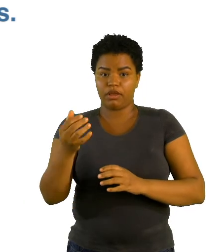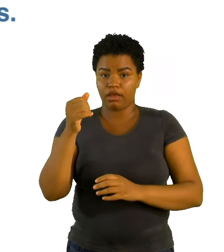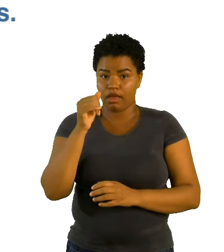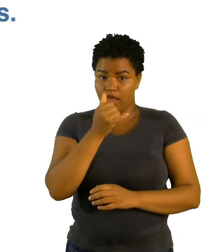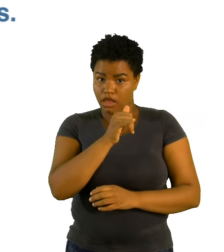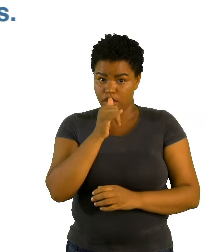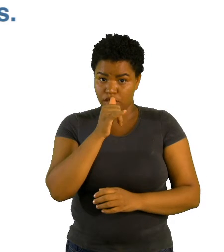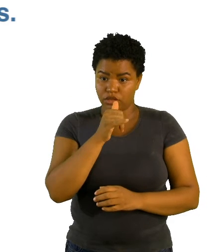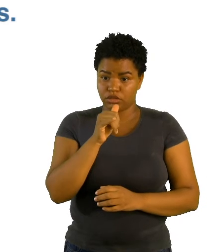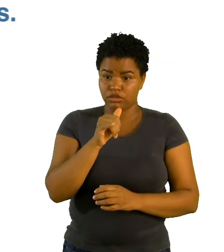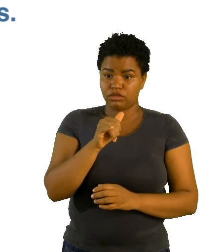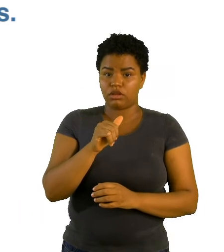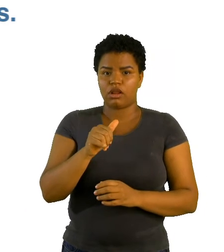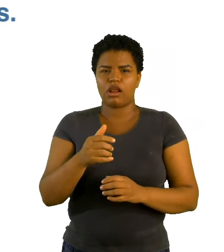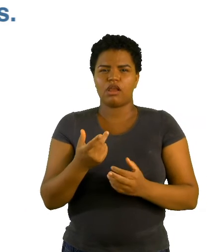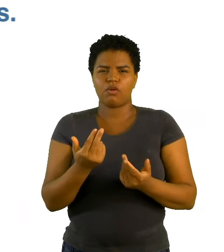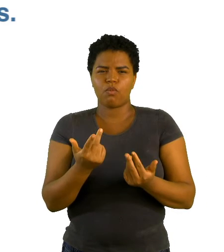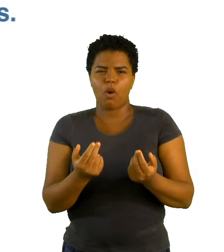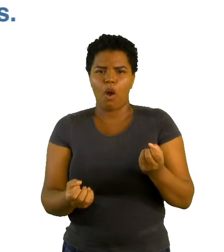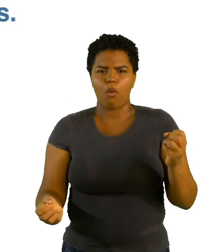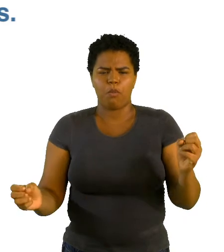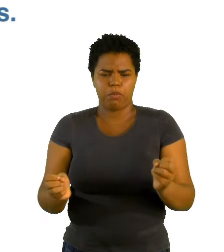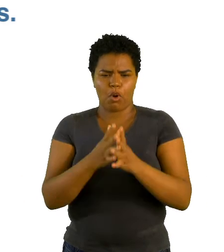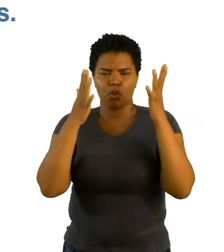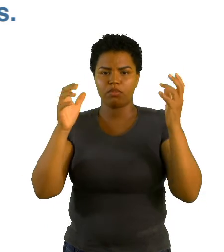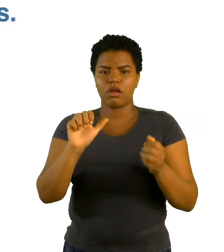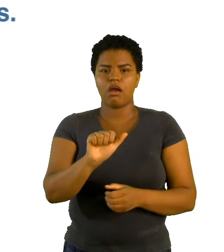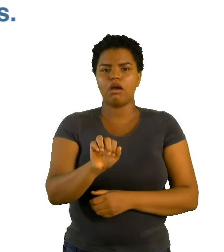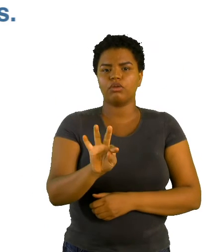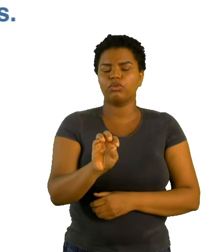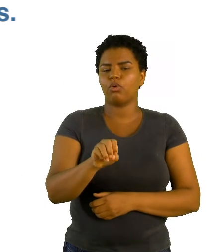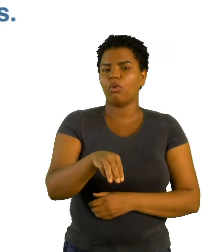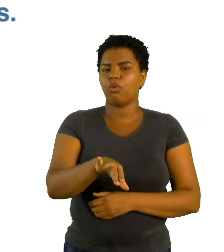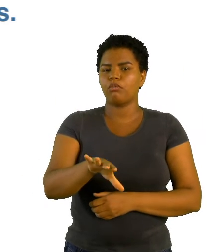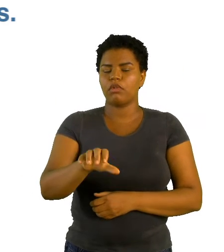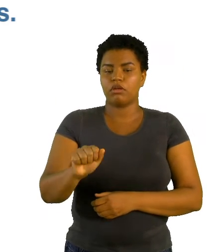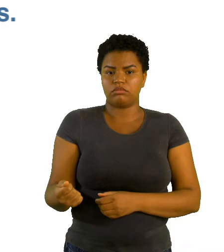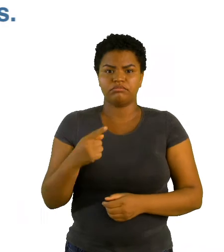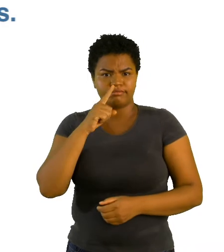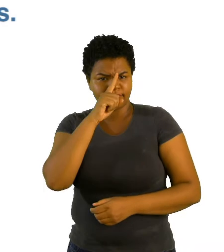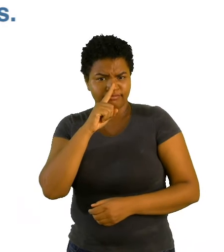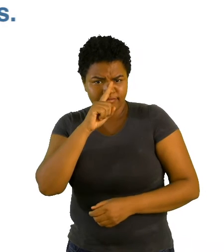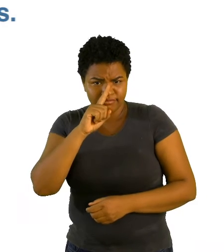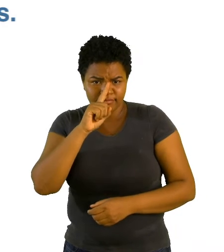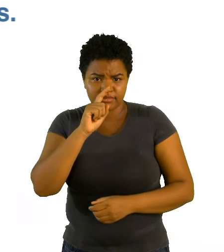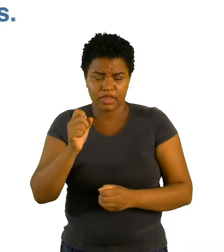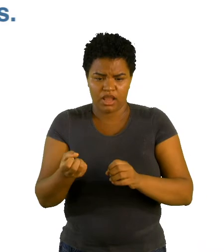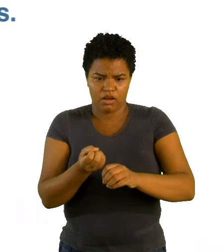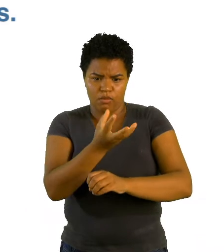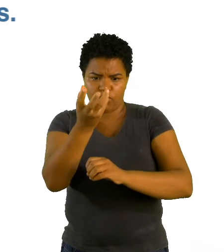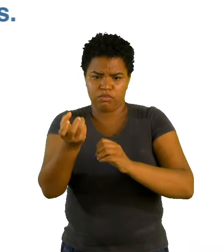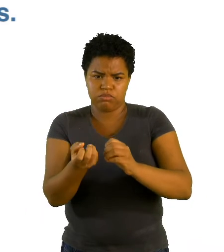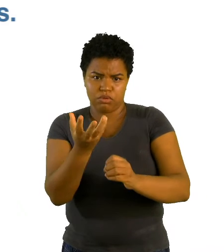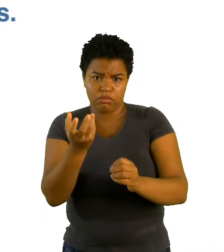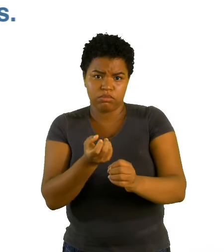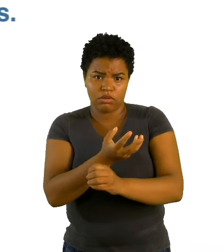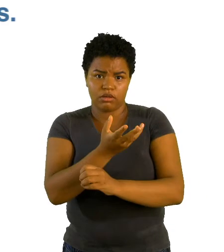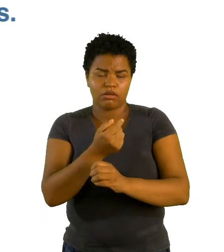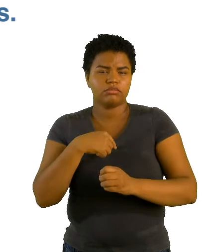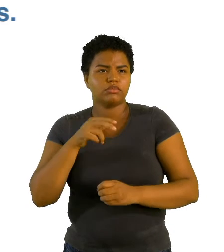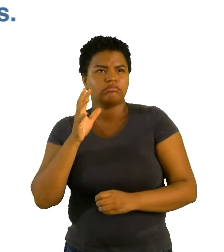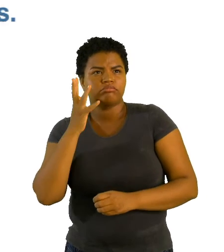a milhões de bombas atômicas. Apesar de perigosas, as erupções solares também são lindas de